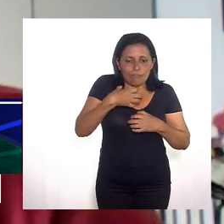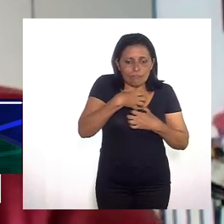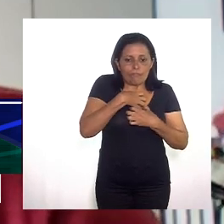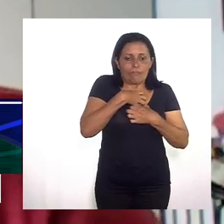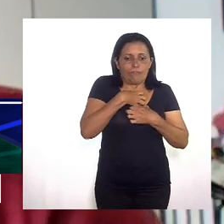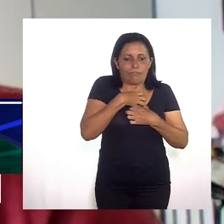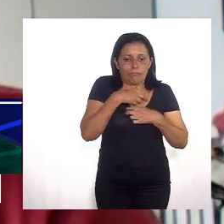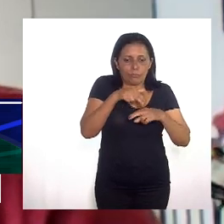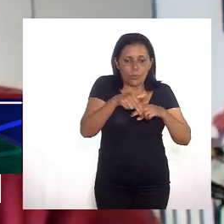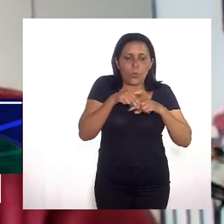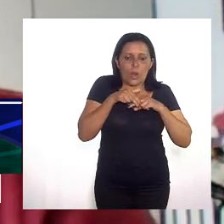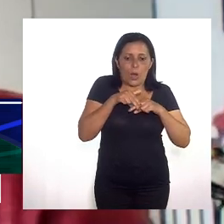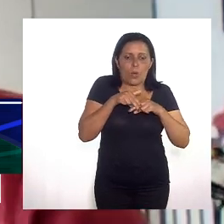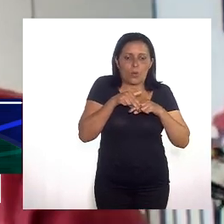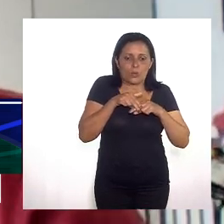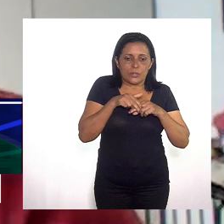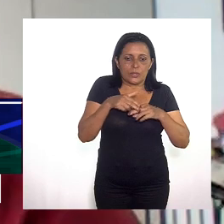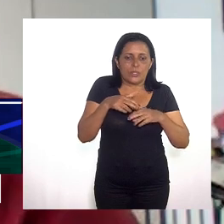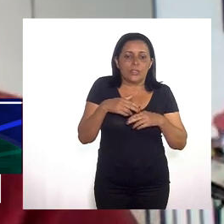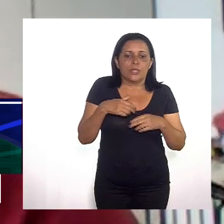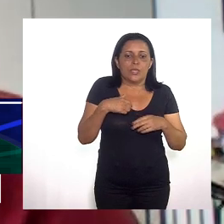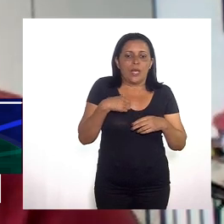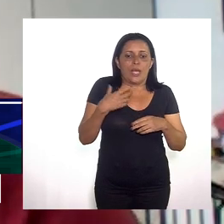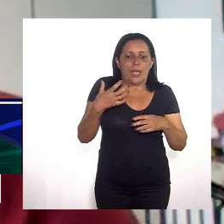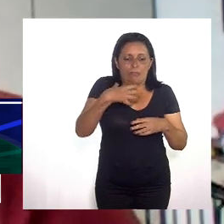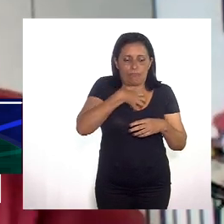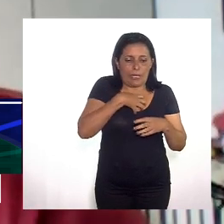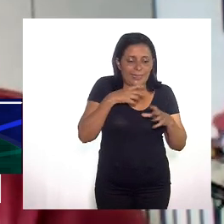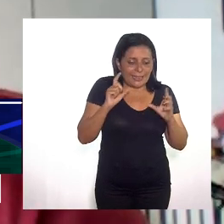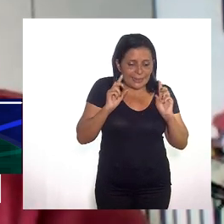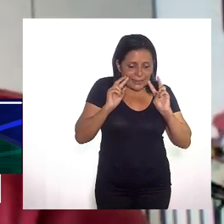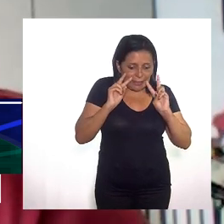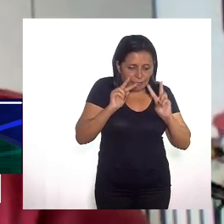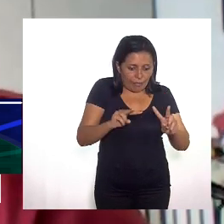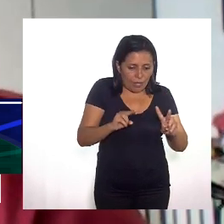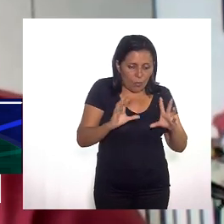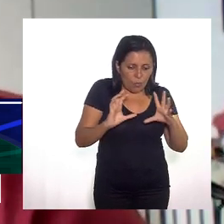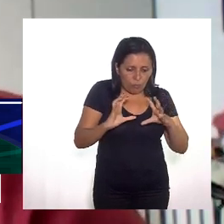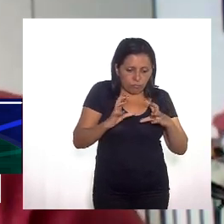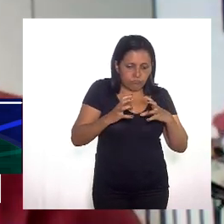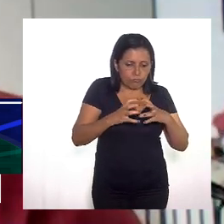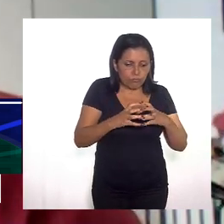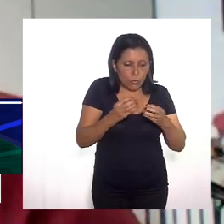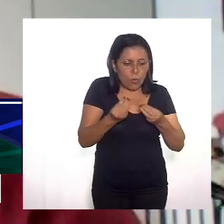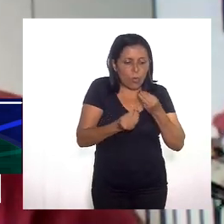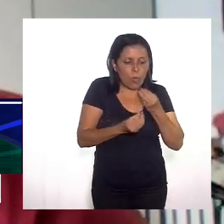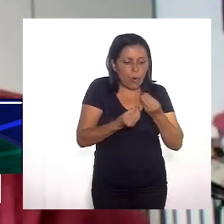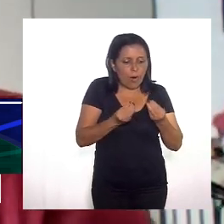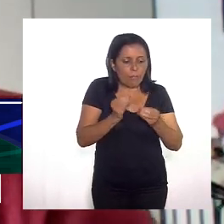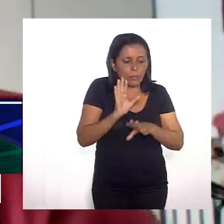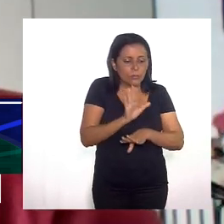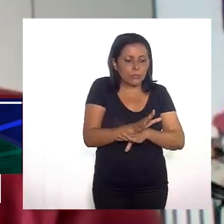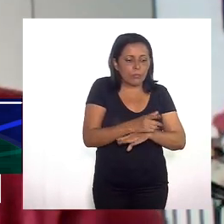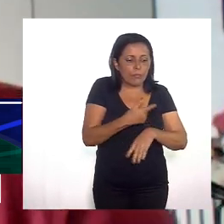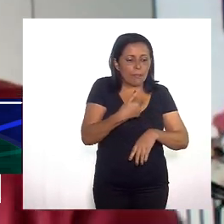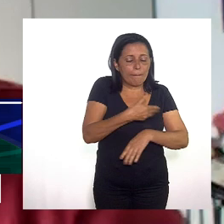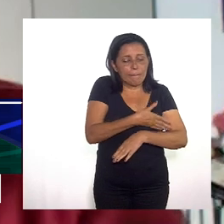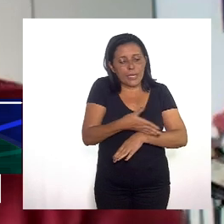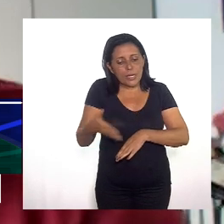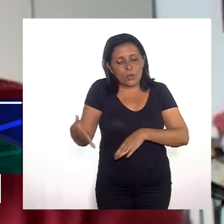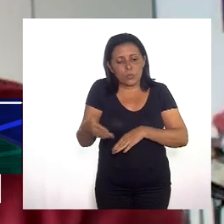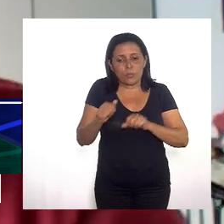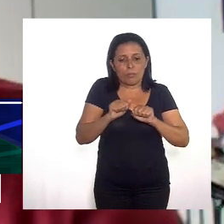mas que atenda o conjunto dos estudantes durante esse período da pandemia. E aí, o que